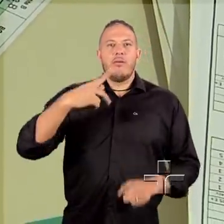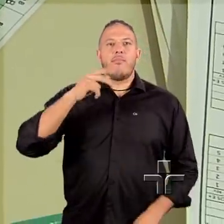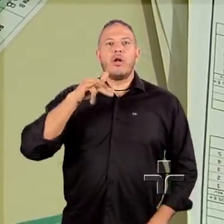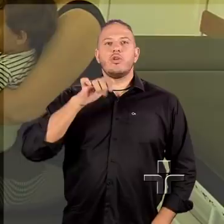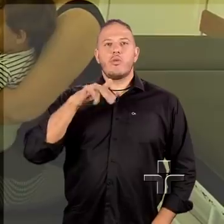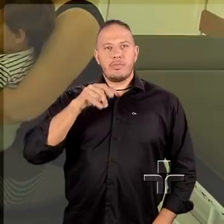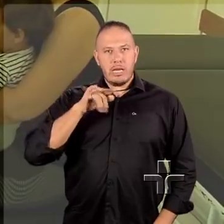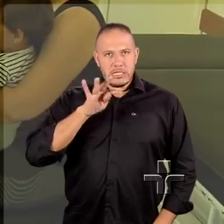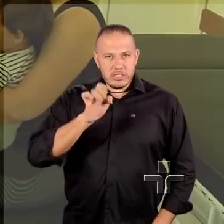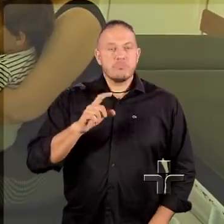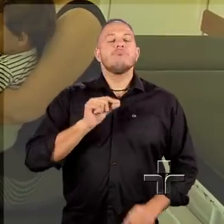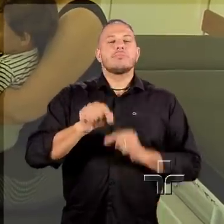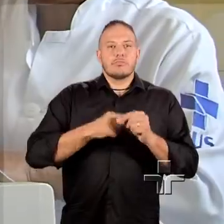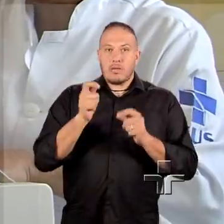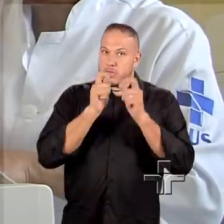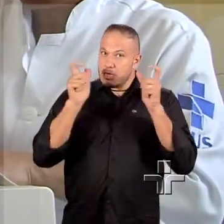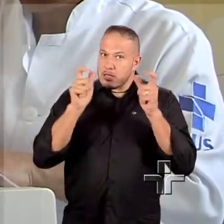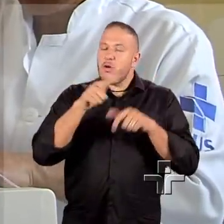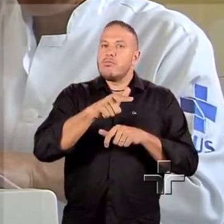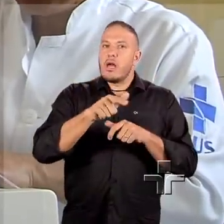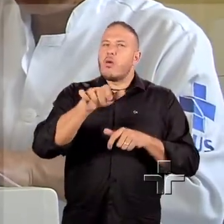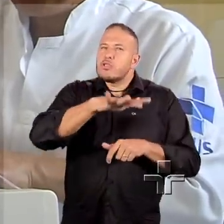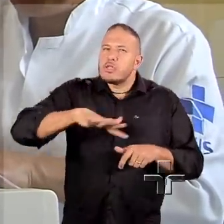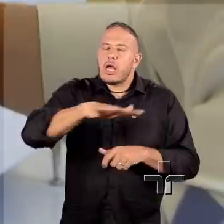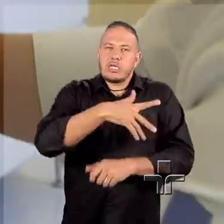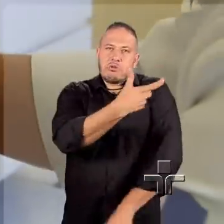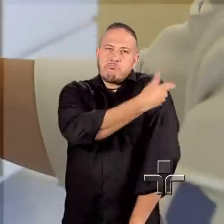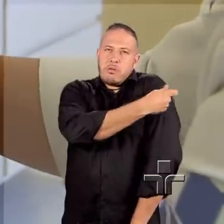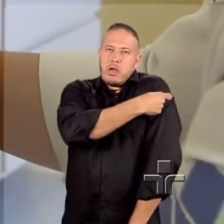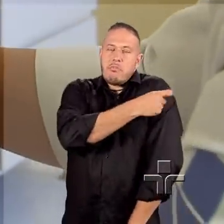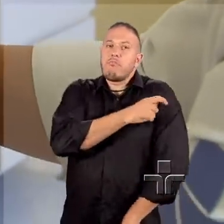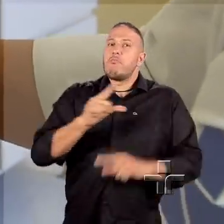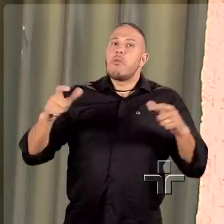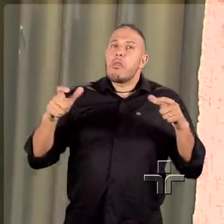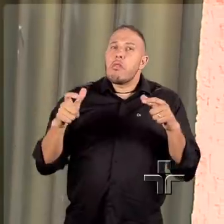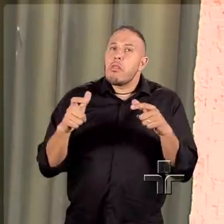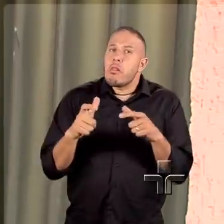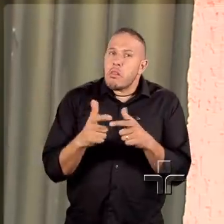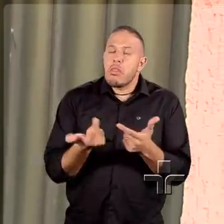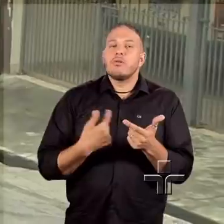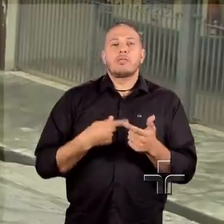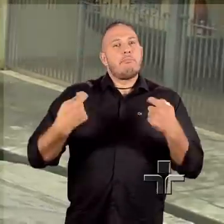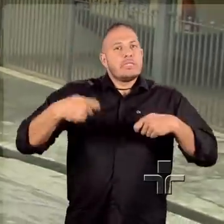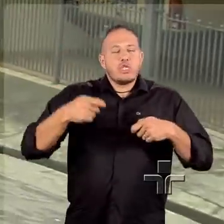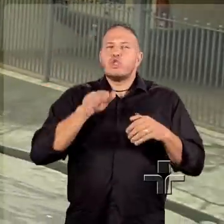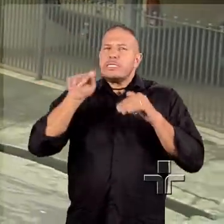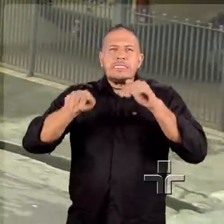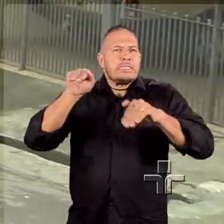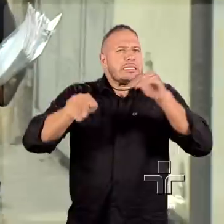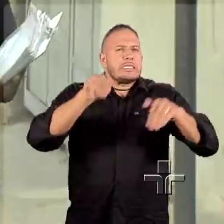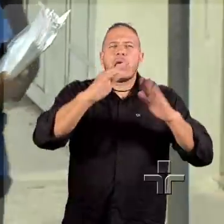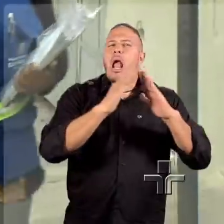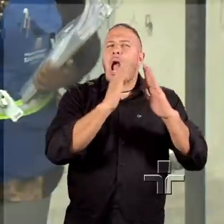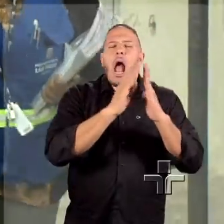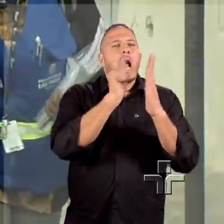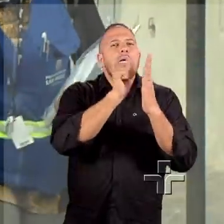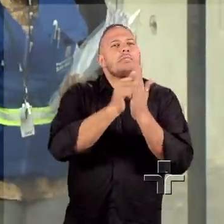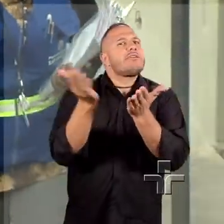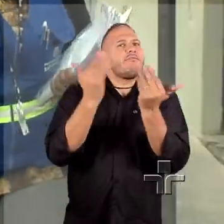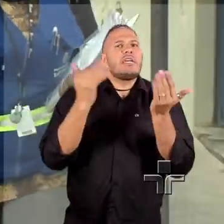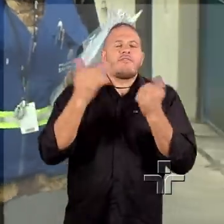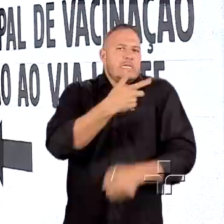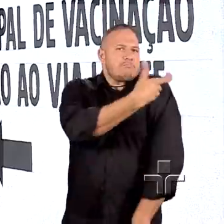mereceu atenção. A média de cobertura da vacina caiu em algumas regiões e foi preciso bater de porta em porta para chamar